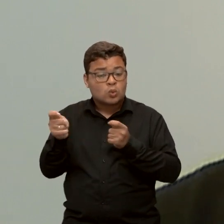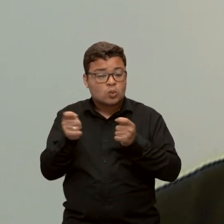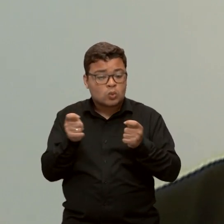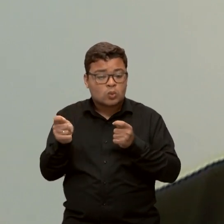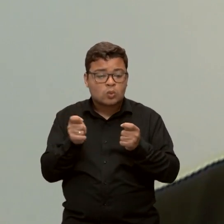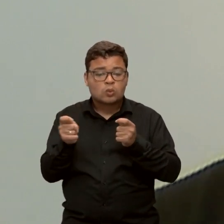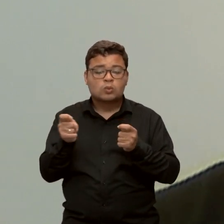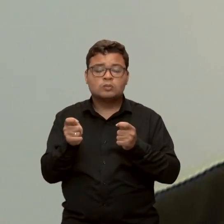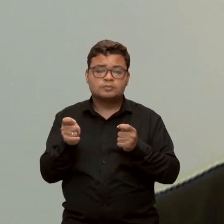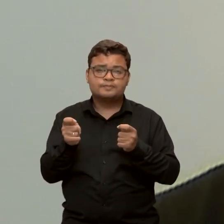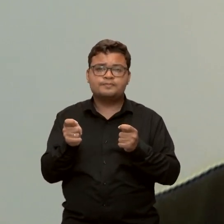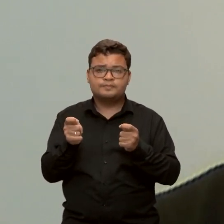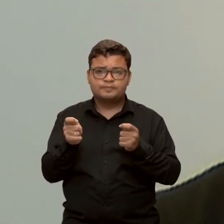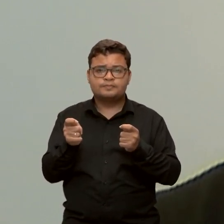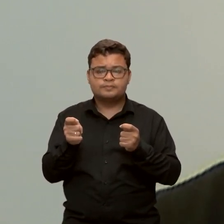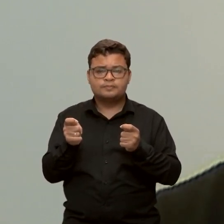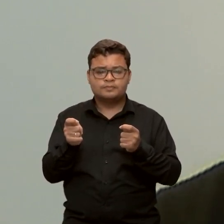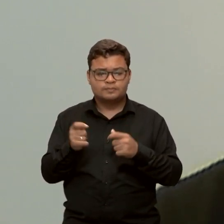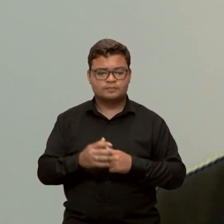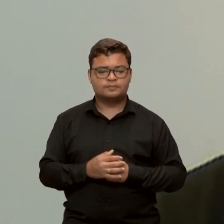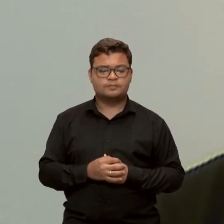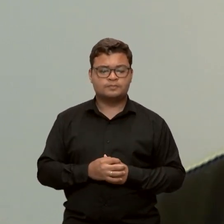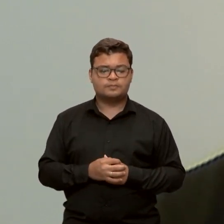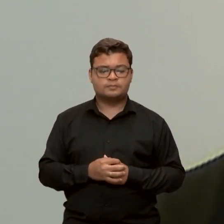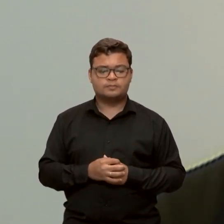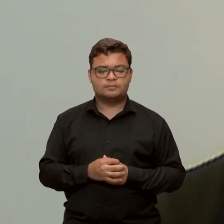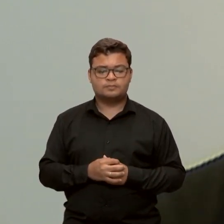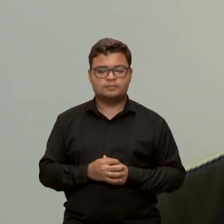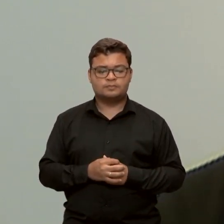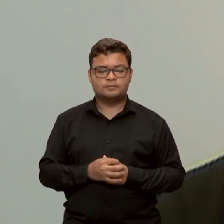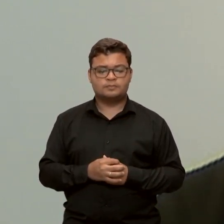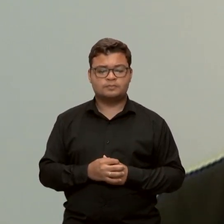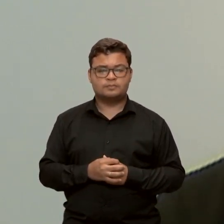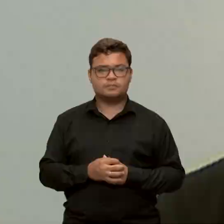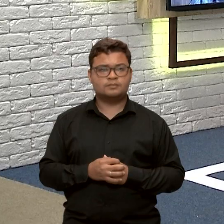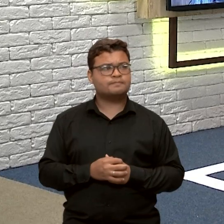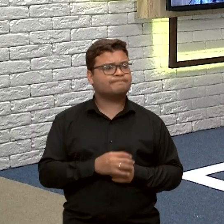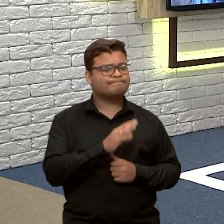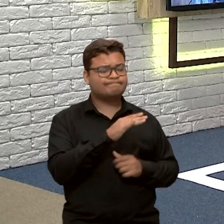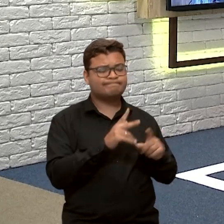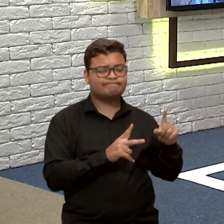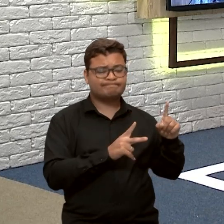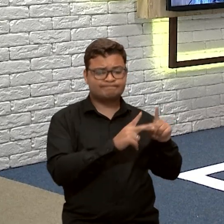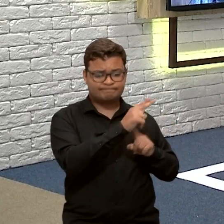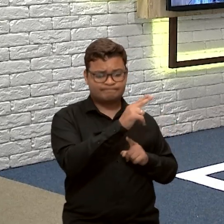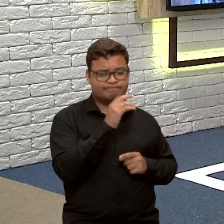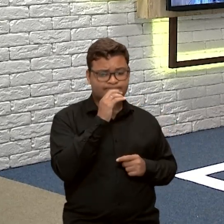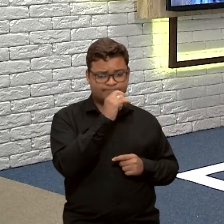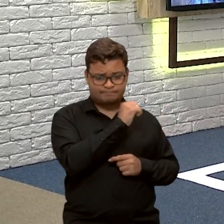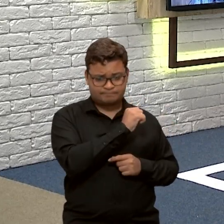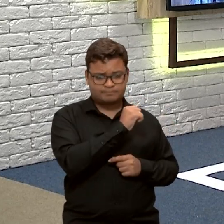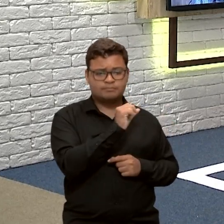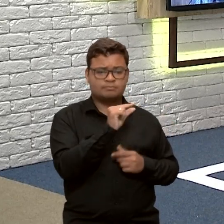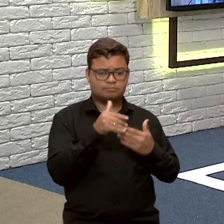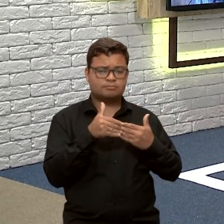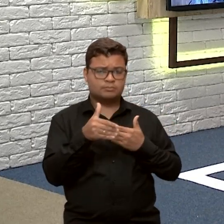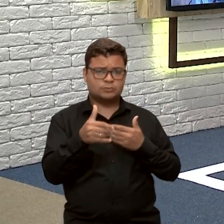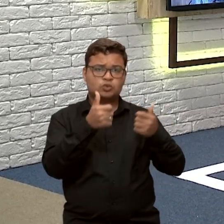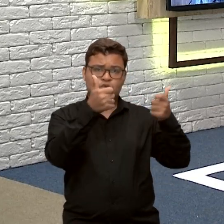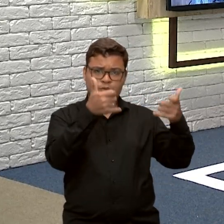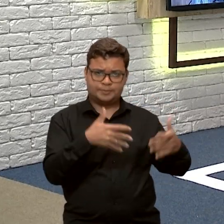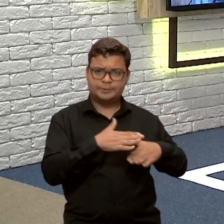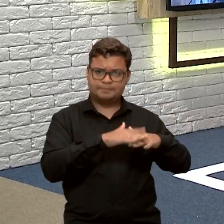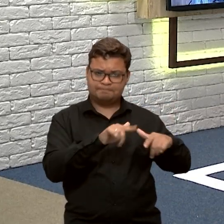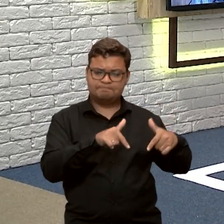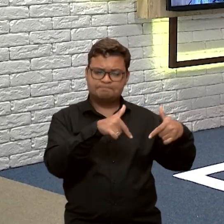ocorrência, melhorando as nossas estratégias. Nós estamos com toda a